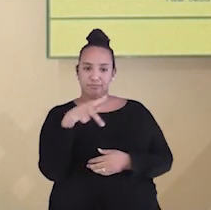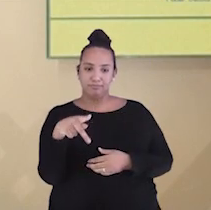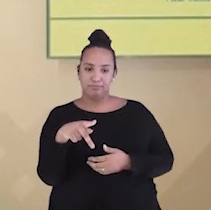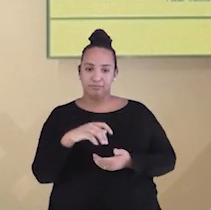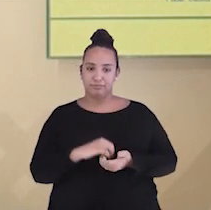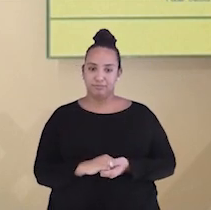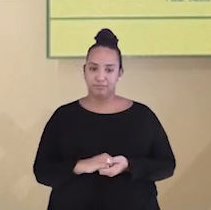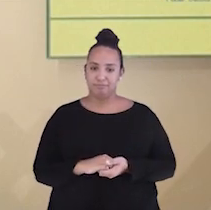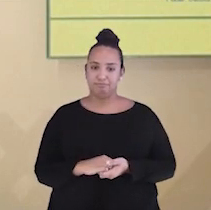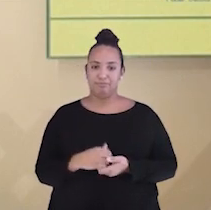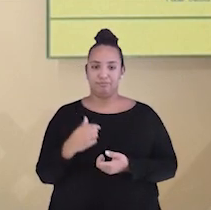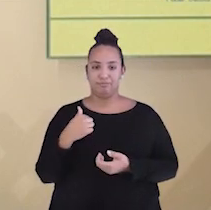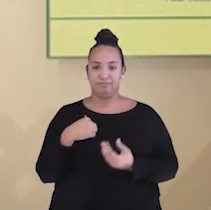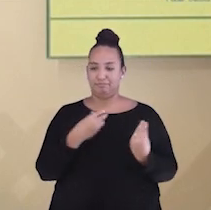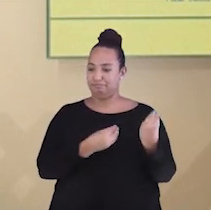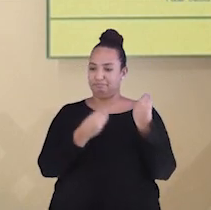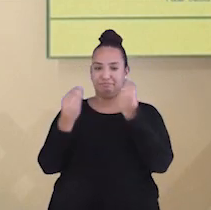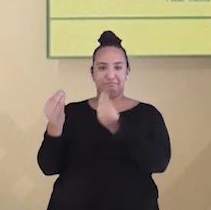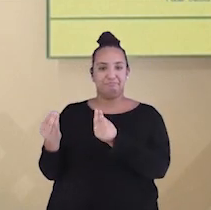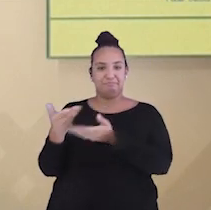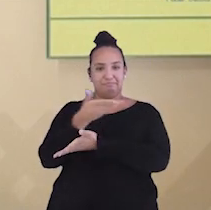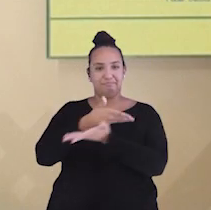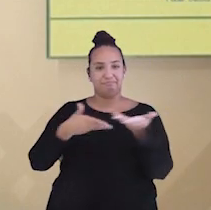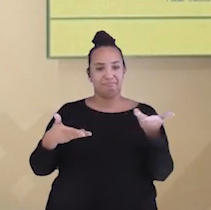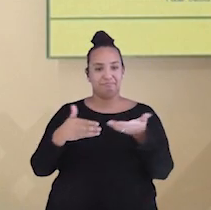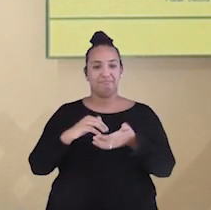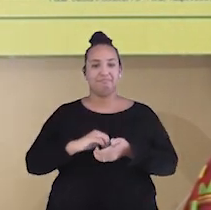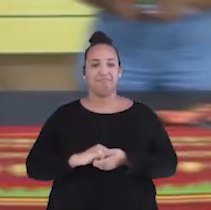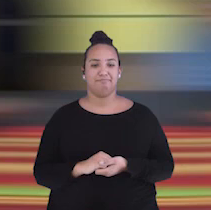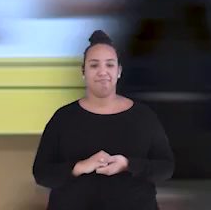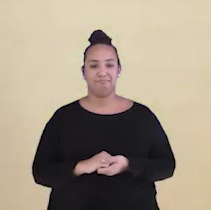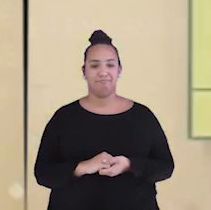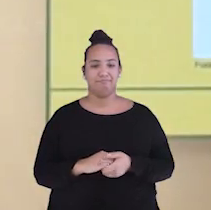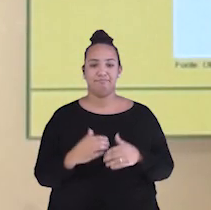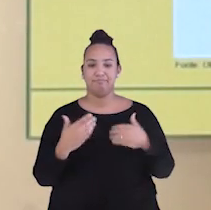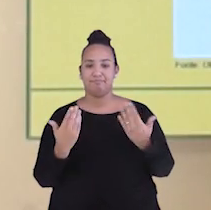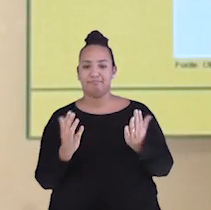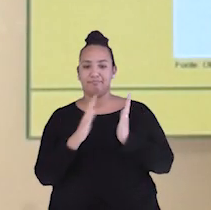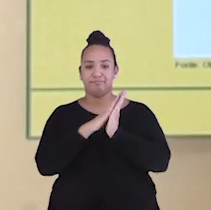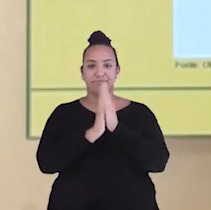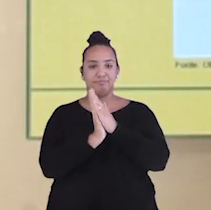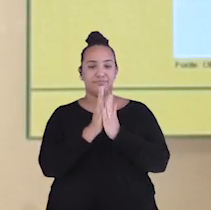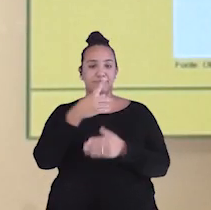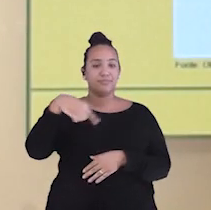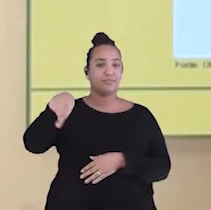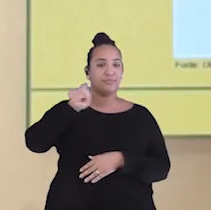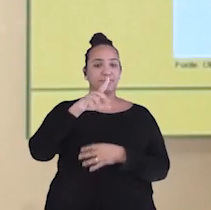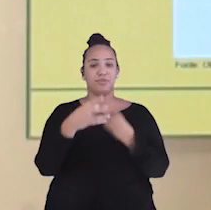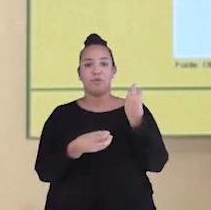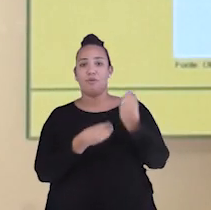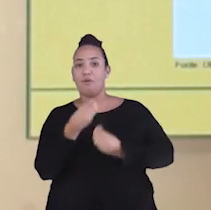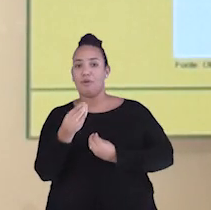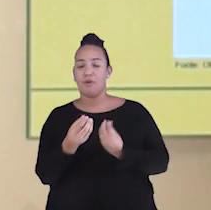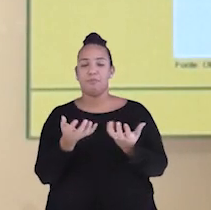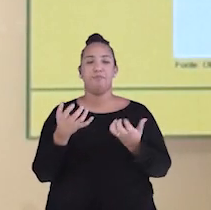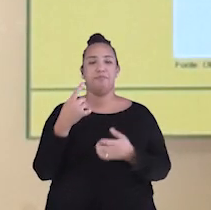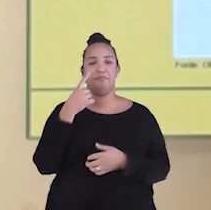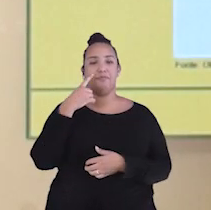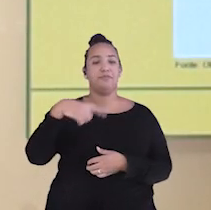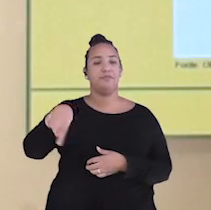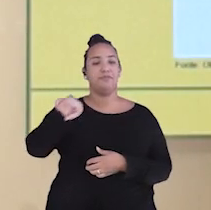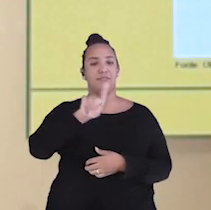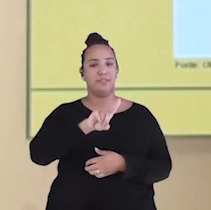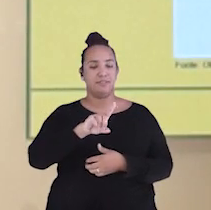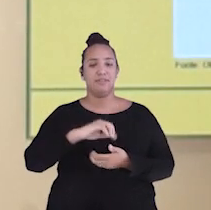lindo, obrigada! E essa aqui, então, eu vou te dar. Ai, obrigada. Como ficaram a boneca de vocês? Gostaríamos muito de